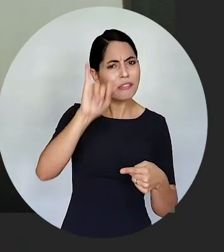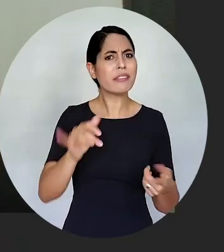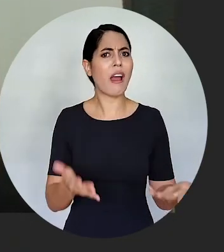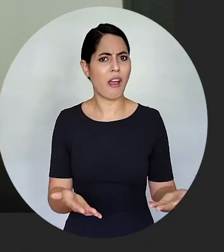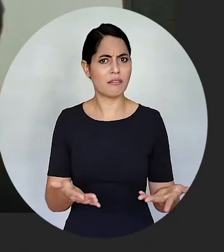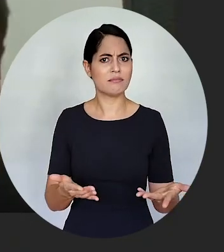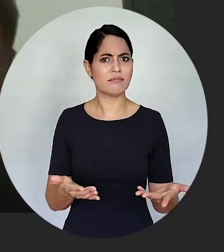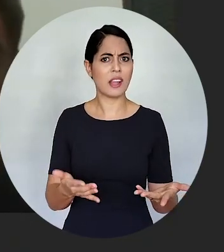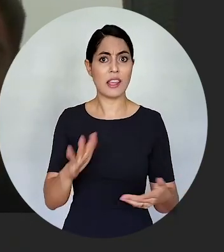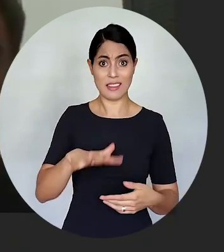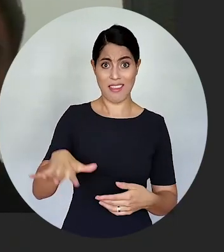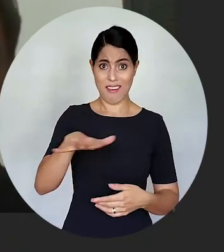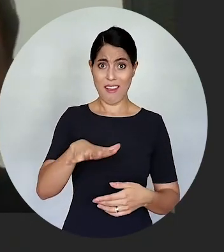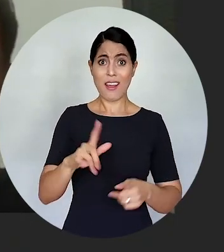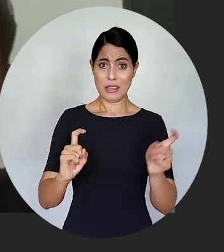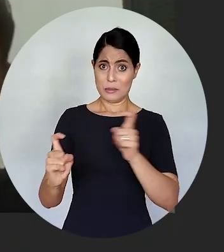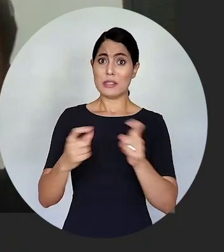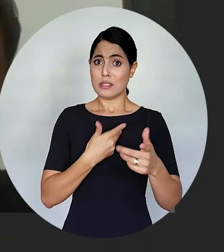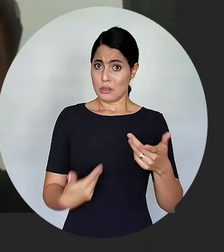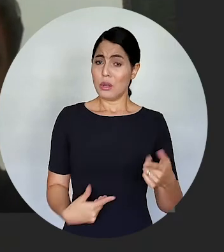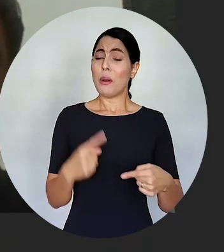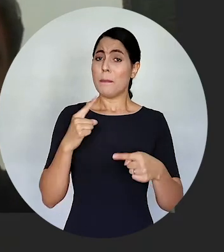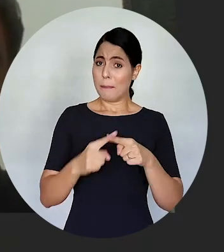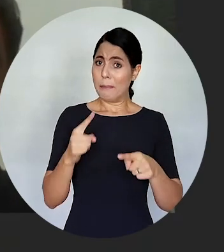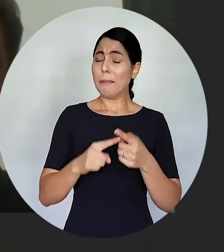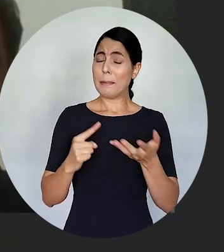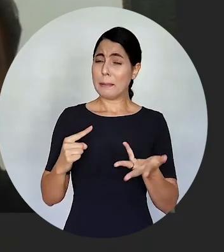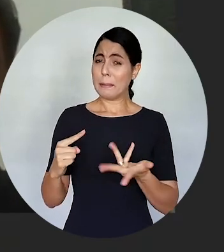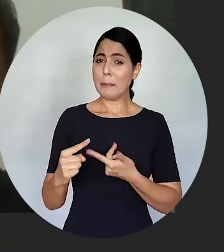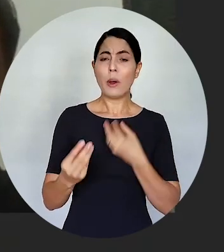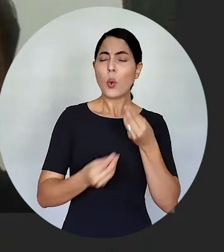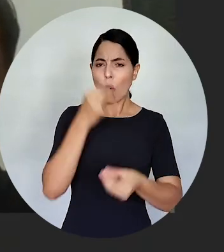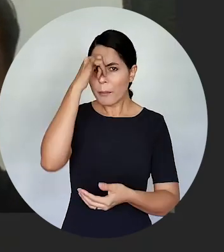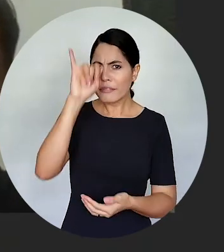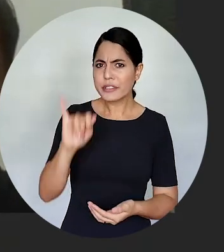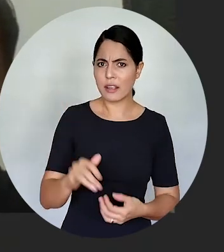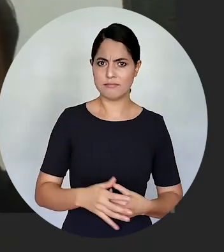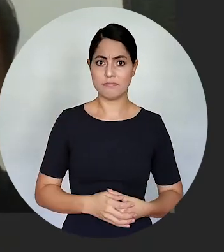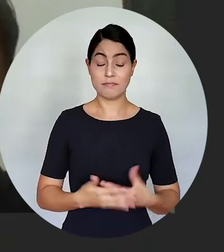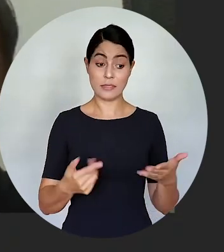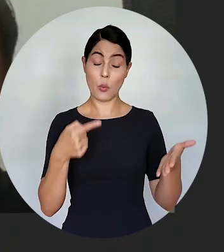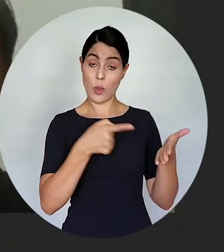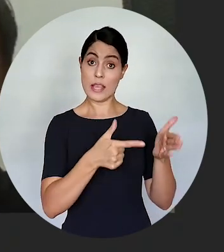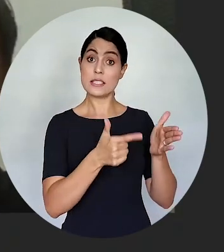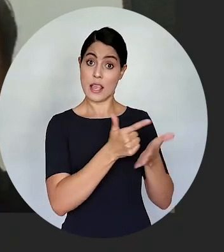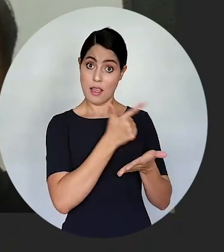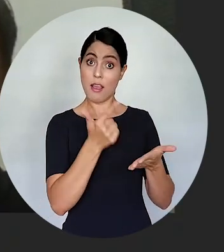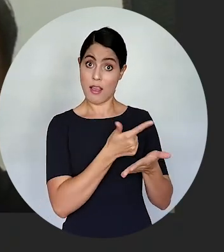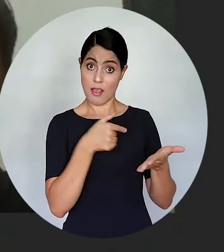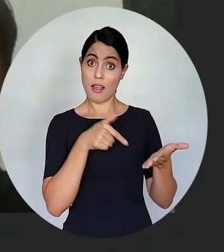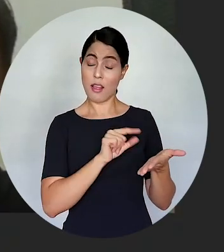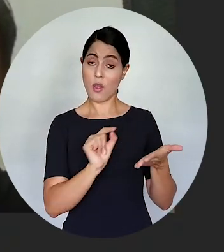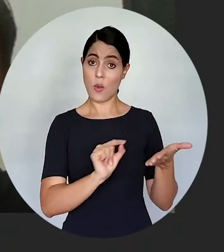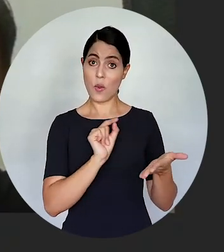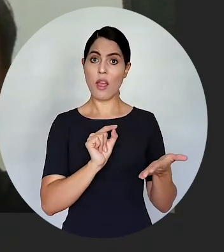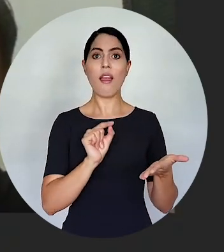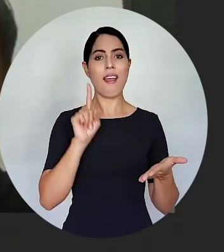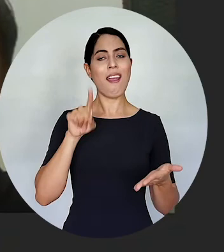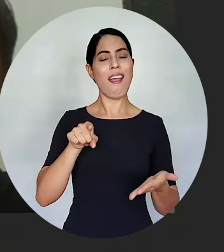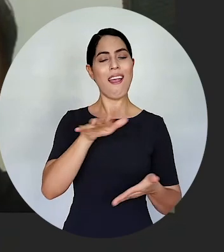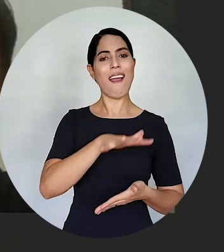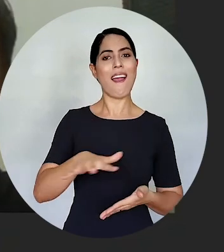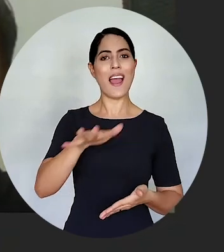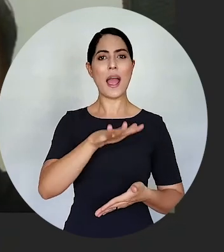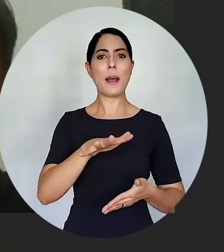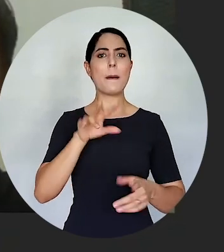para evitar esses problemas que estão a ocorrer na administração pública brasileira? Então, antes de tudo, o que está aqui em